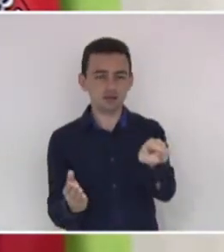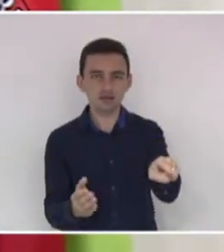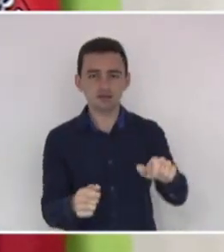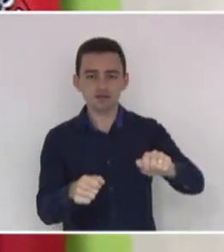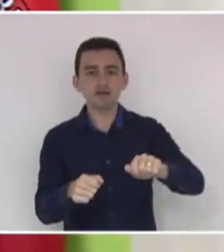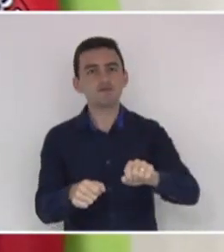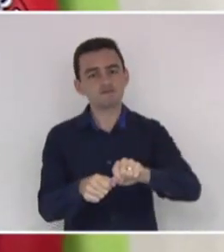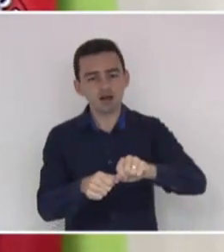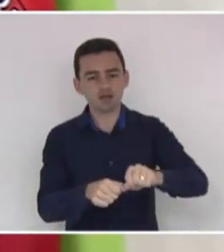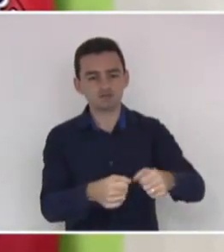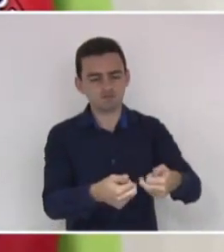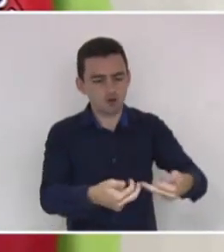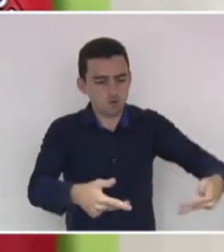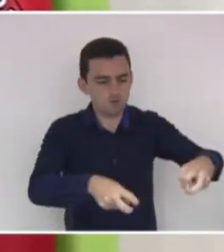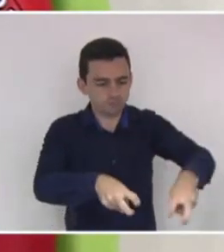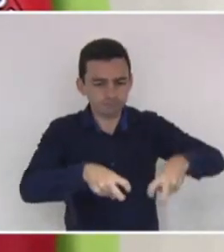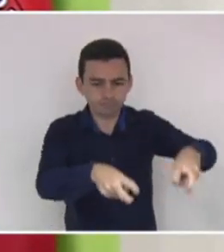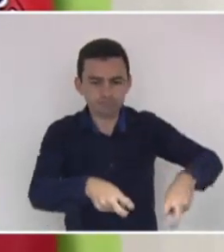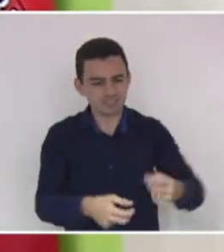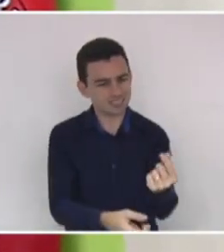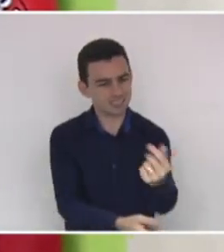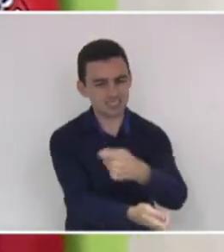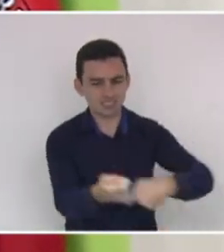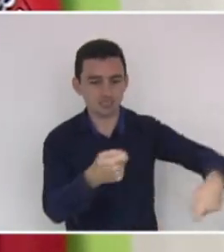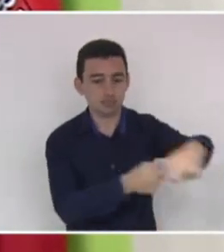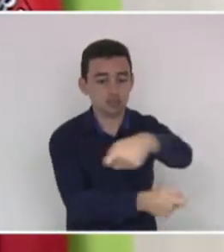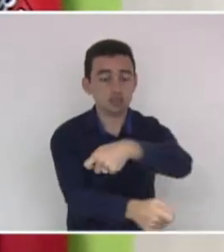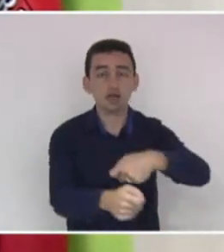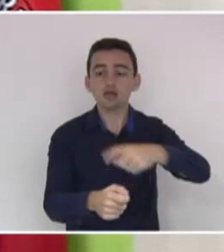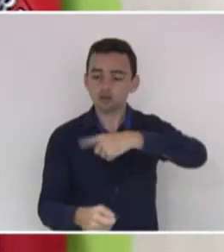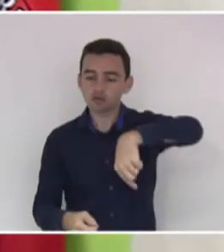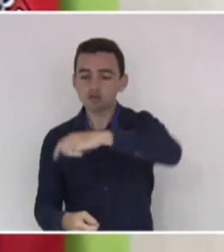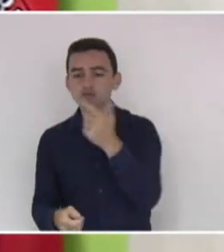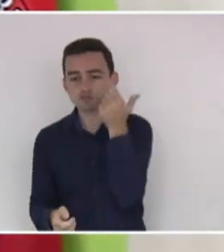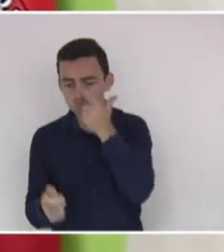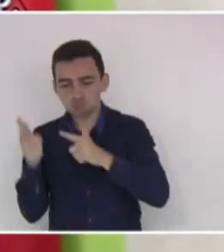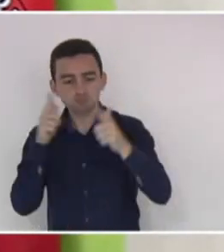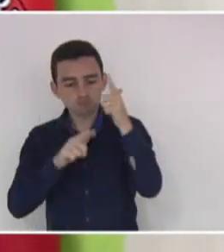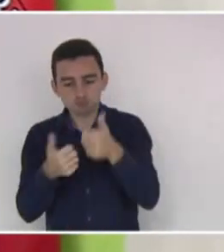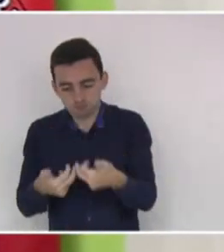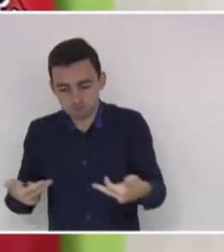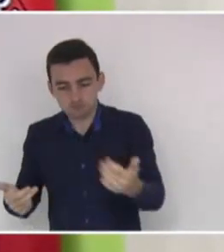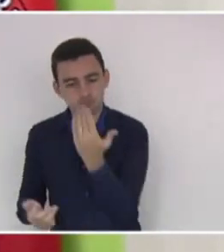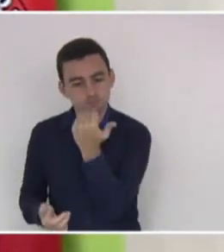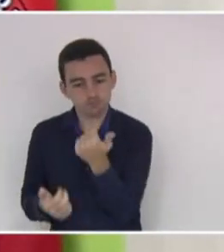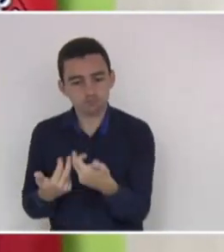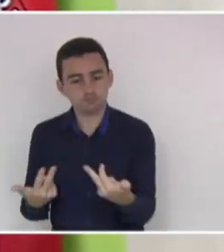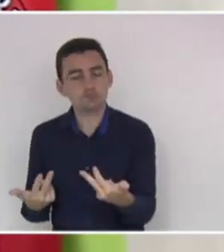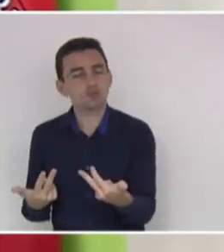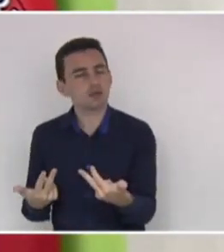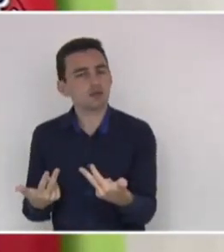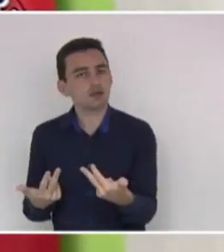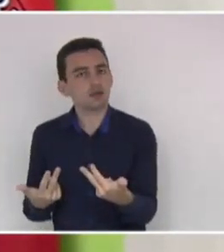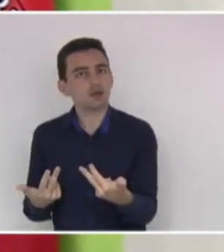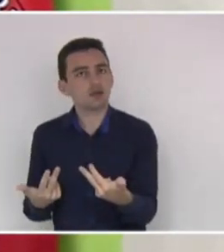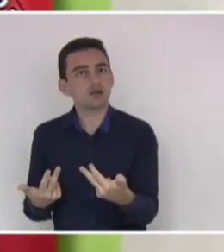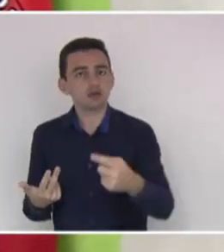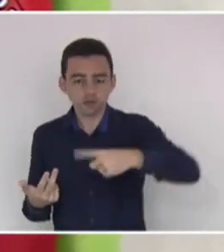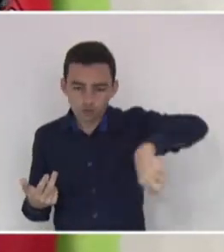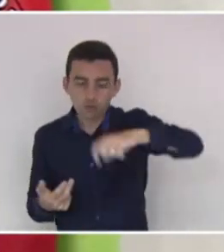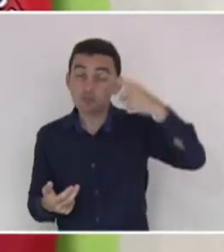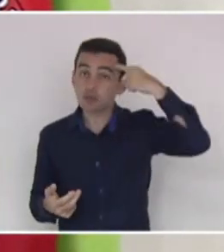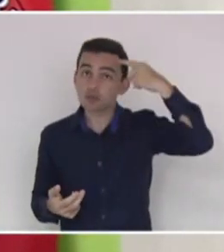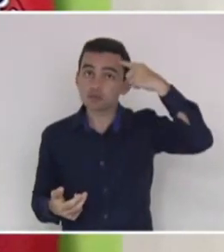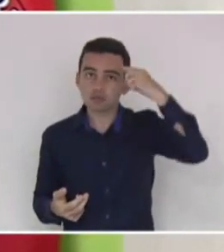os produtores que fazem essa riqueza e chegam na mesa de todos nós. Nós temos que pensar, sim, numa aposentadoria